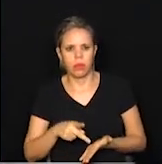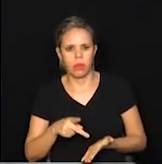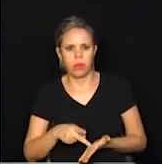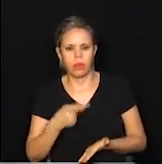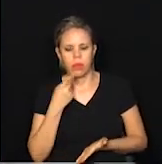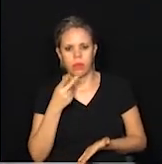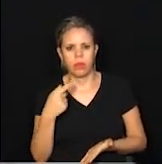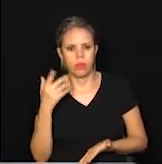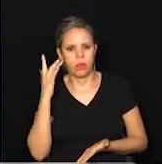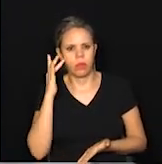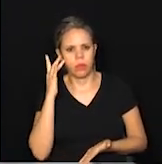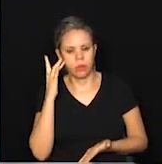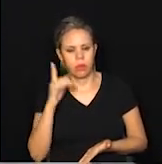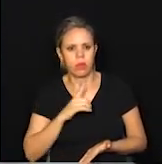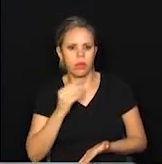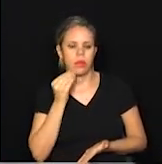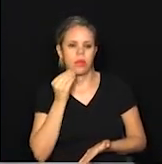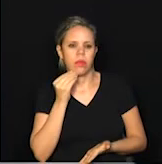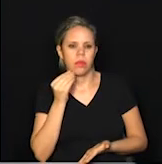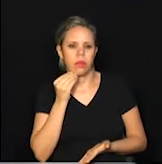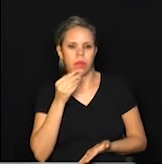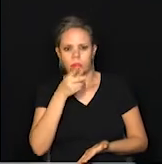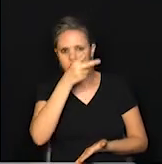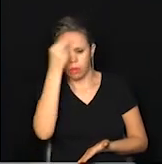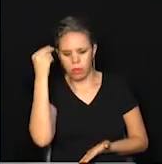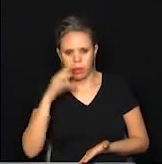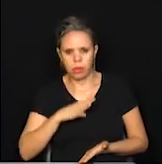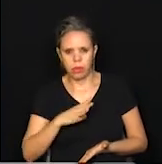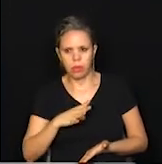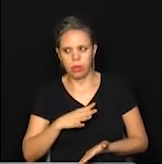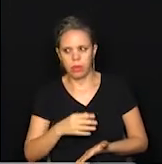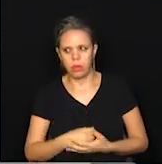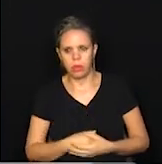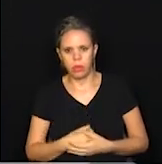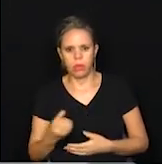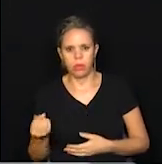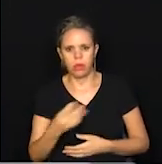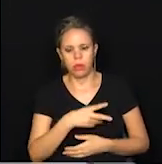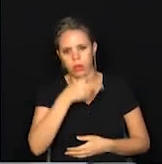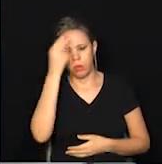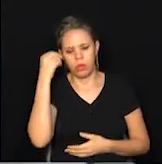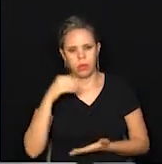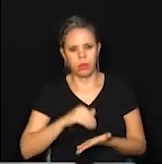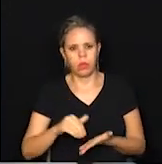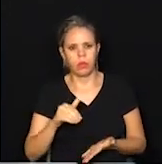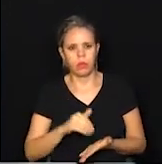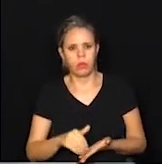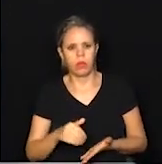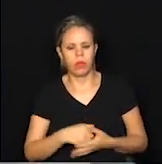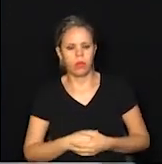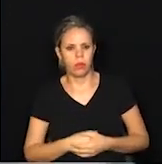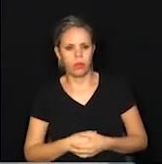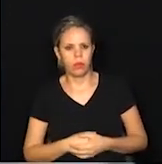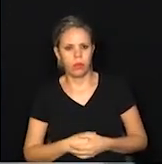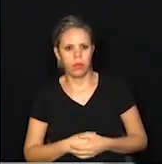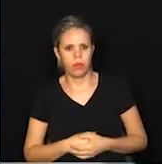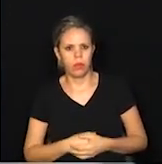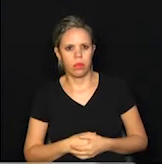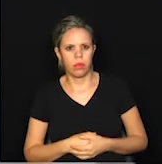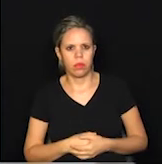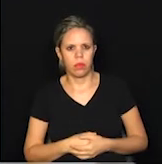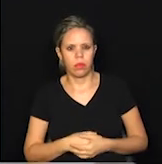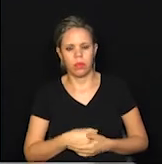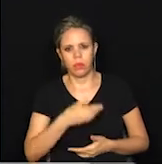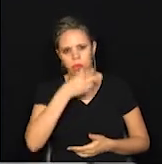seguinte, eu acho que nós temos uma oportunidade. O prefeito da cidade, o novo prefeito, foi secretário. E o prefeito